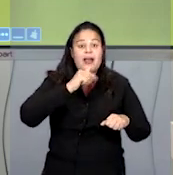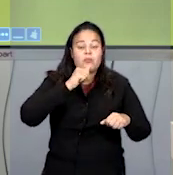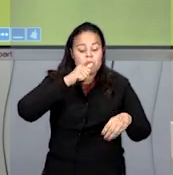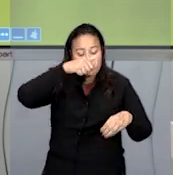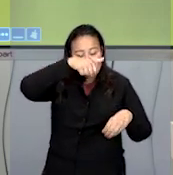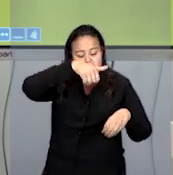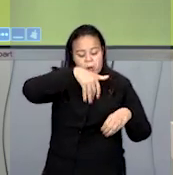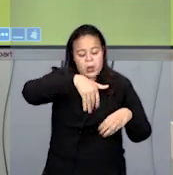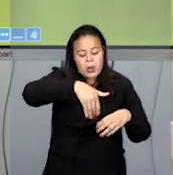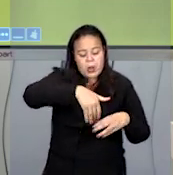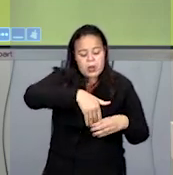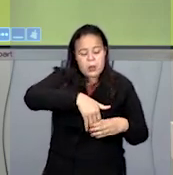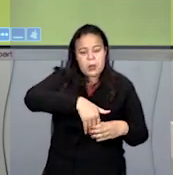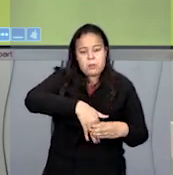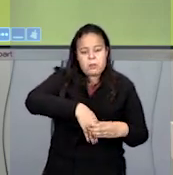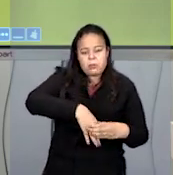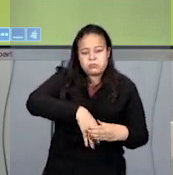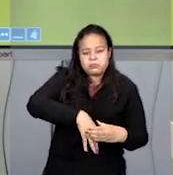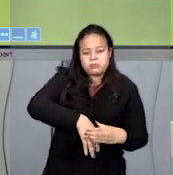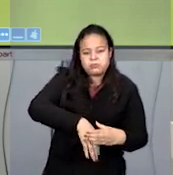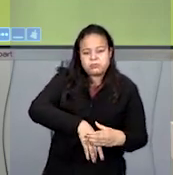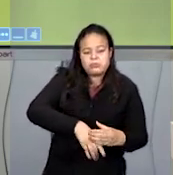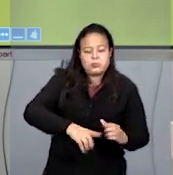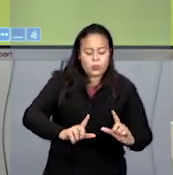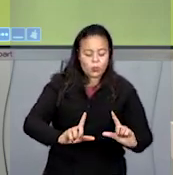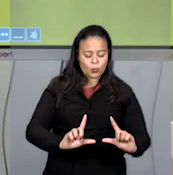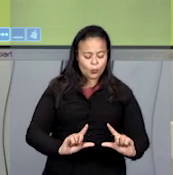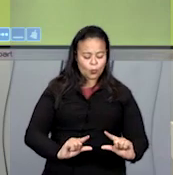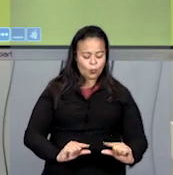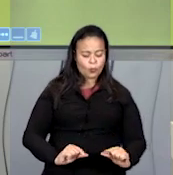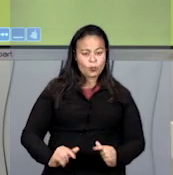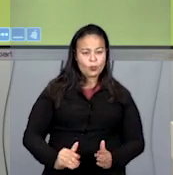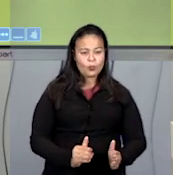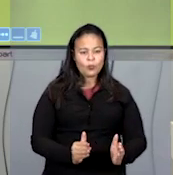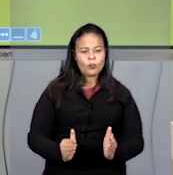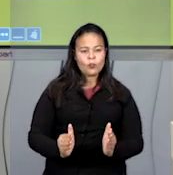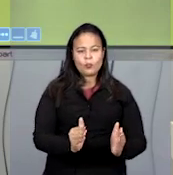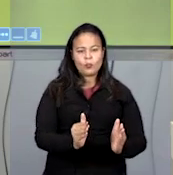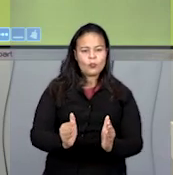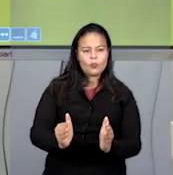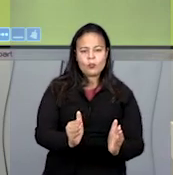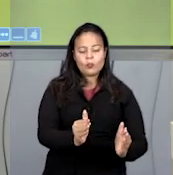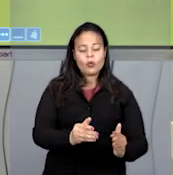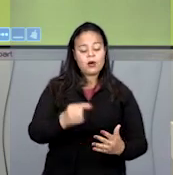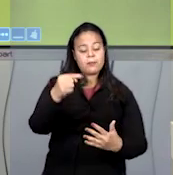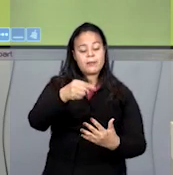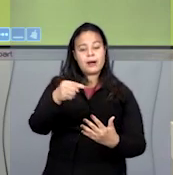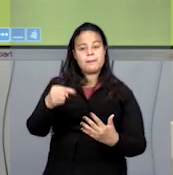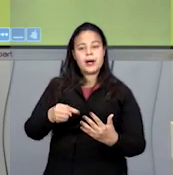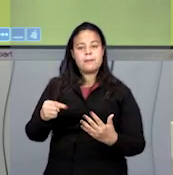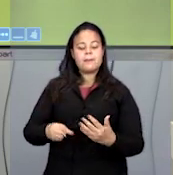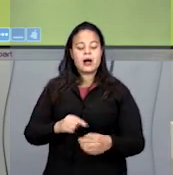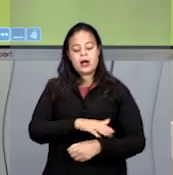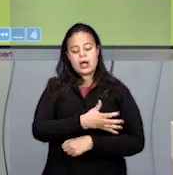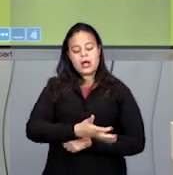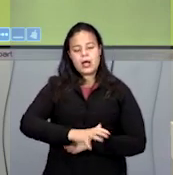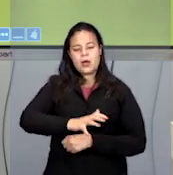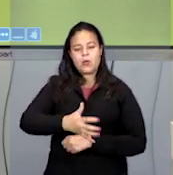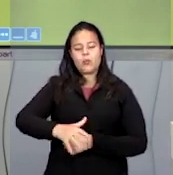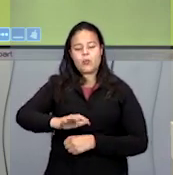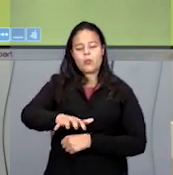a profundidade de rios, de lagos, dentre outros corpos aquáticos,